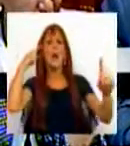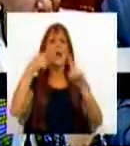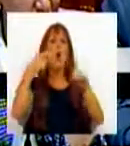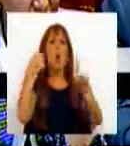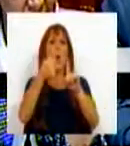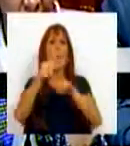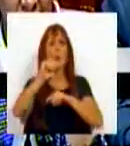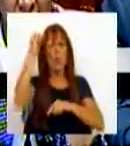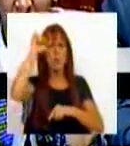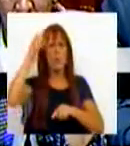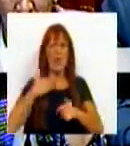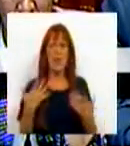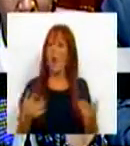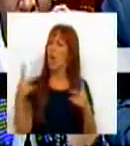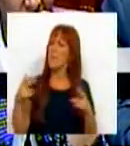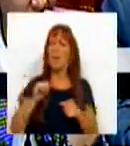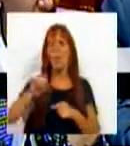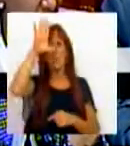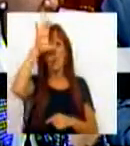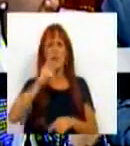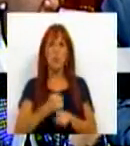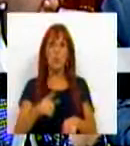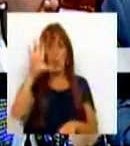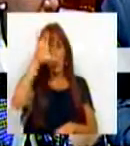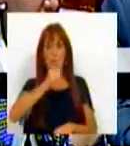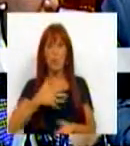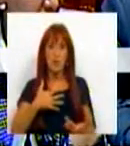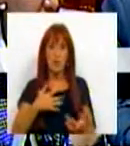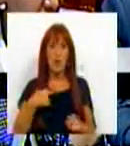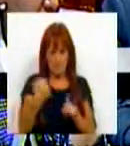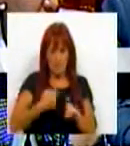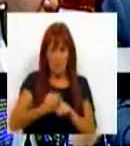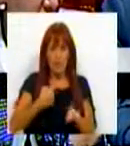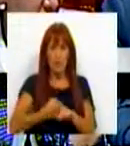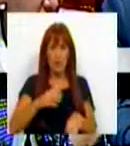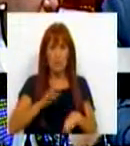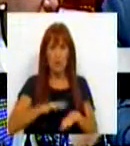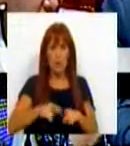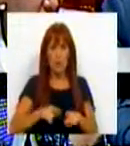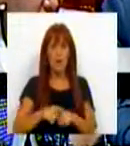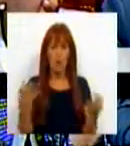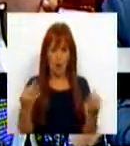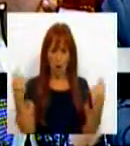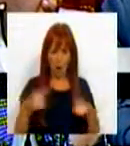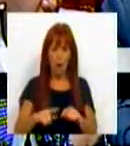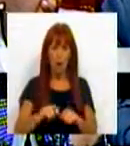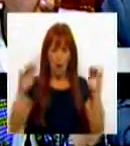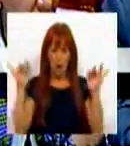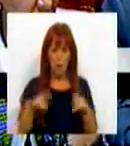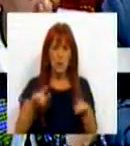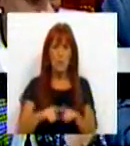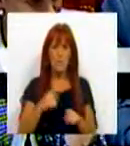déficit, acha agora, censura agora o Governo, para o Governo se bater para os termos, efetivamente, uma